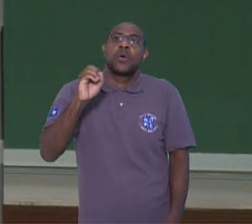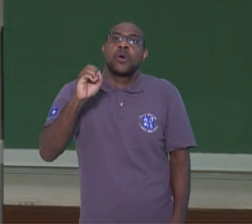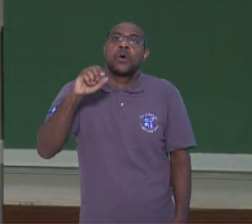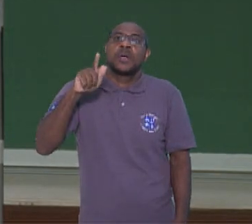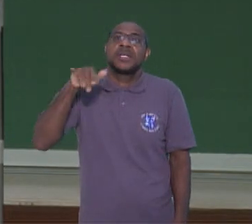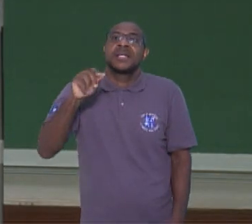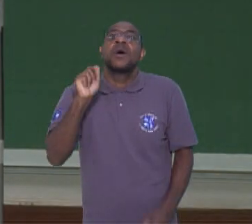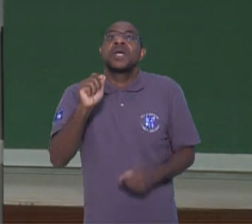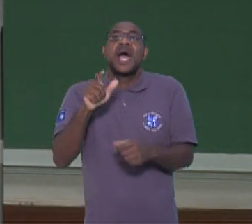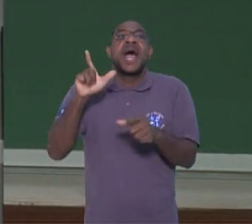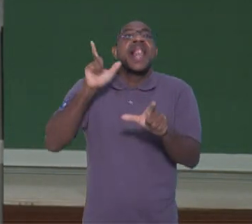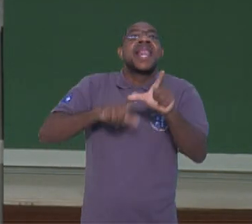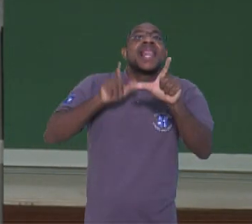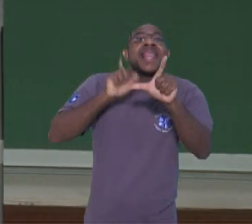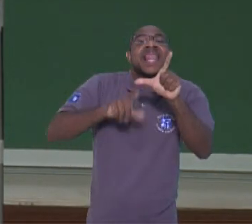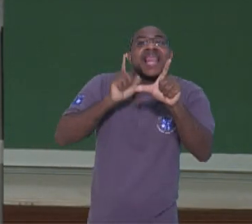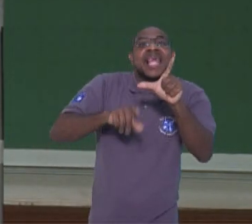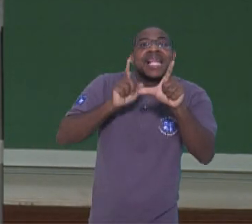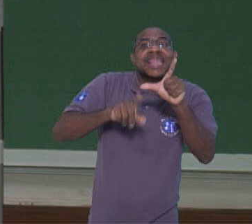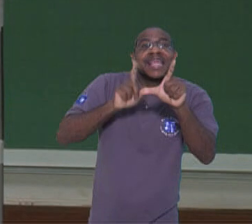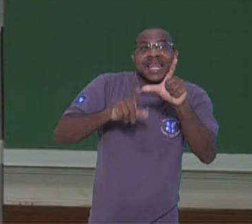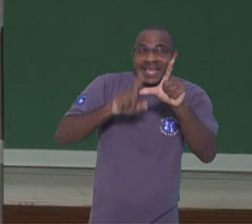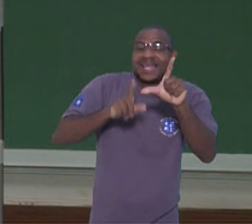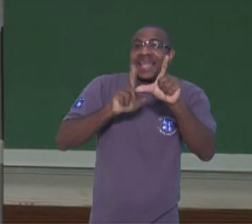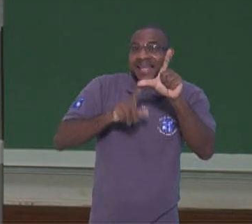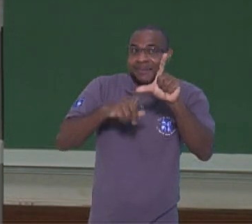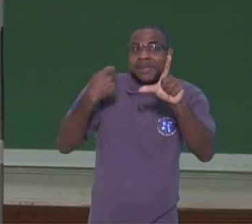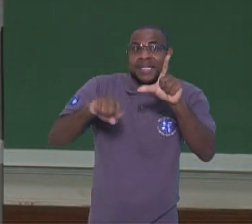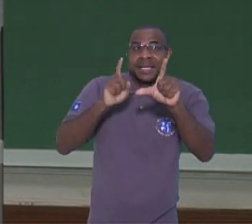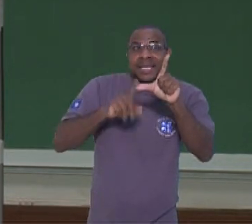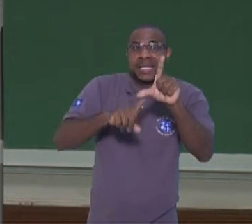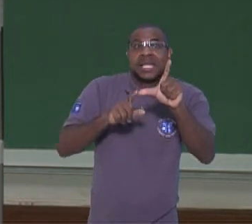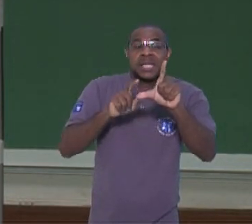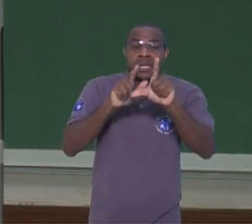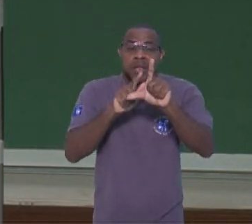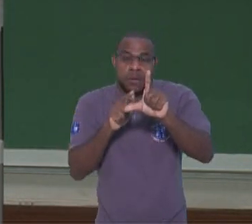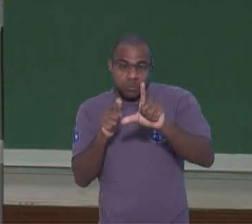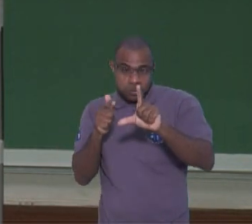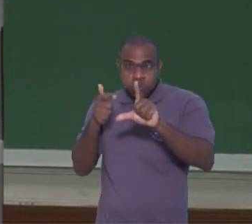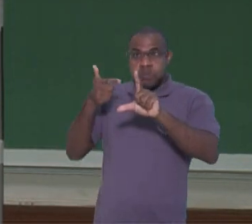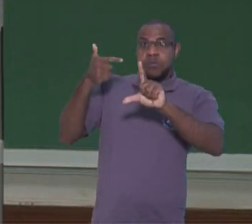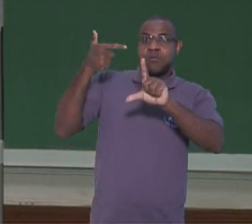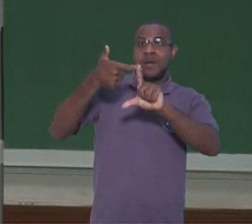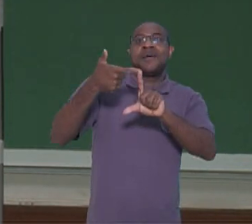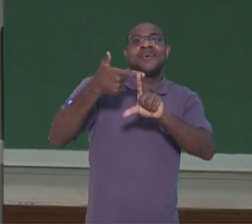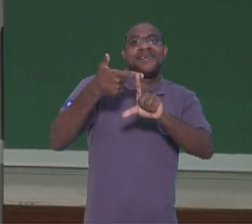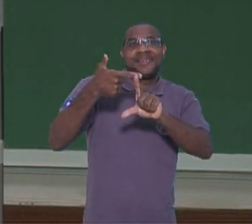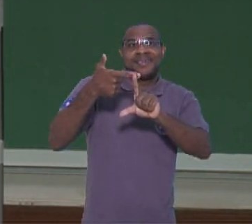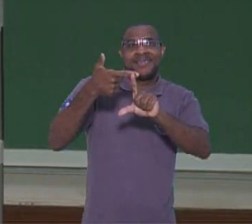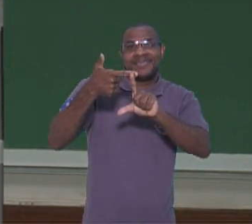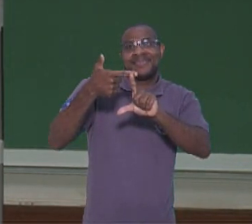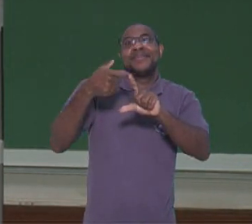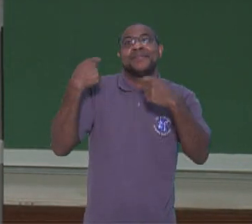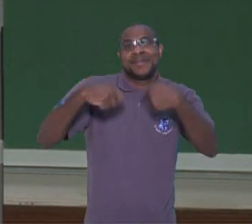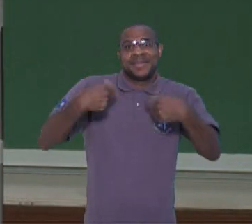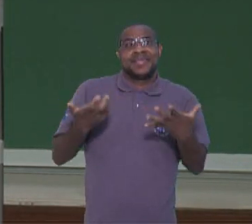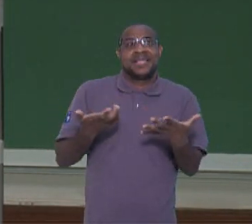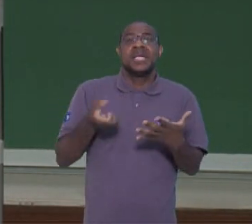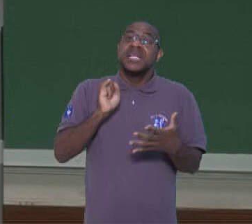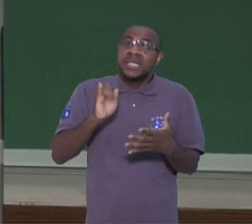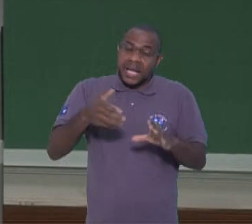ok? Está bem conhecida como variável. Né? E elevado ao quadrado. Claro, meu amiguinho, se é uma equação de segundo